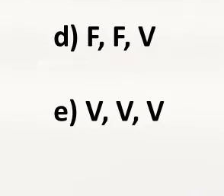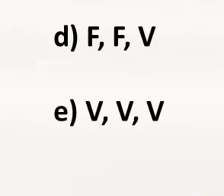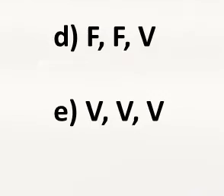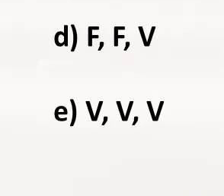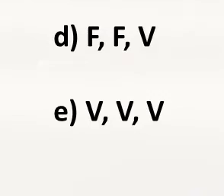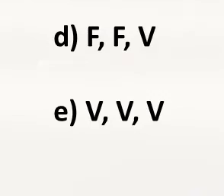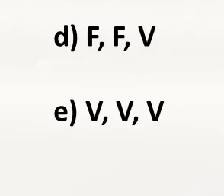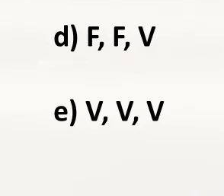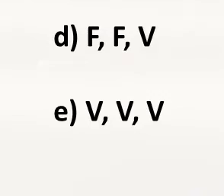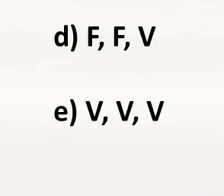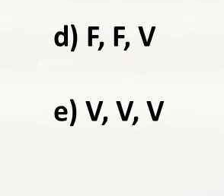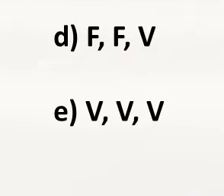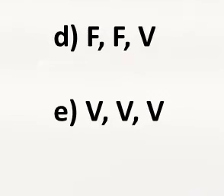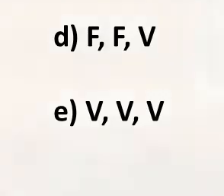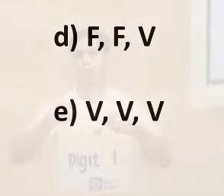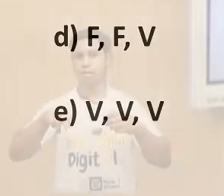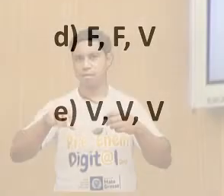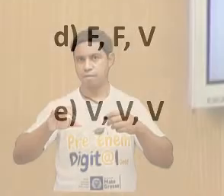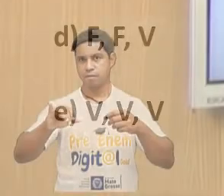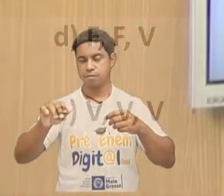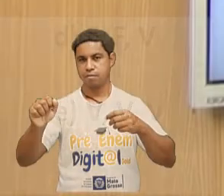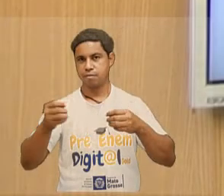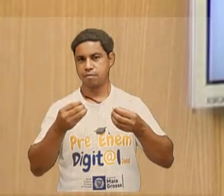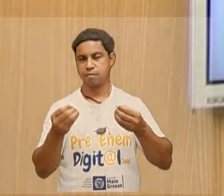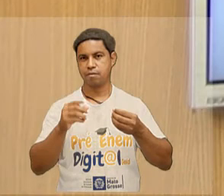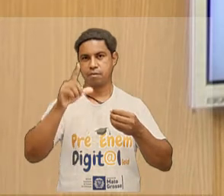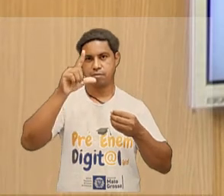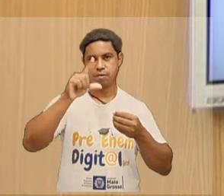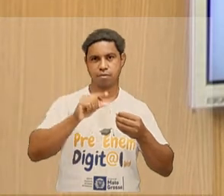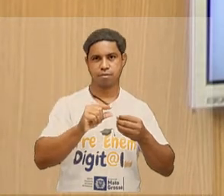dos resistores do conjunto. Então veja bem,